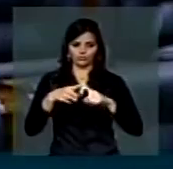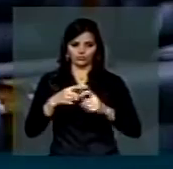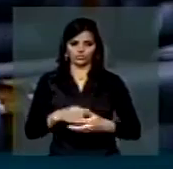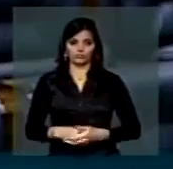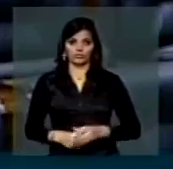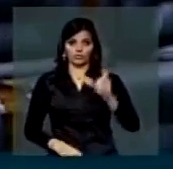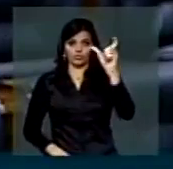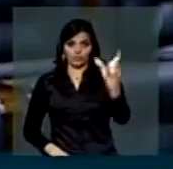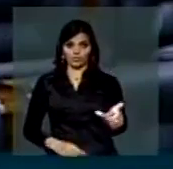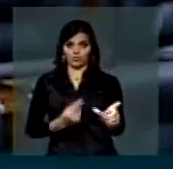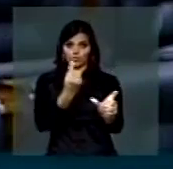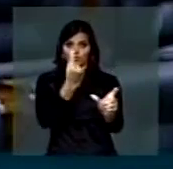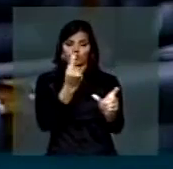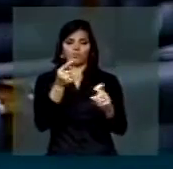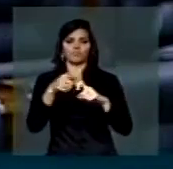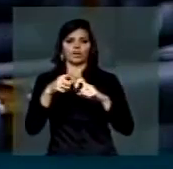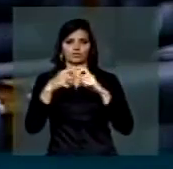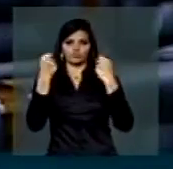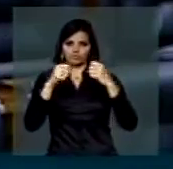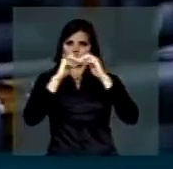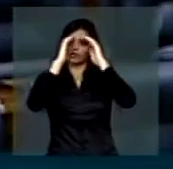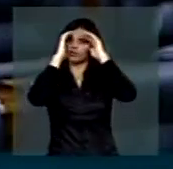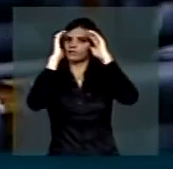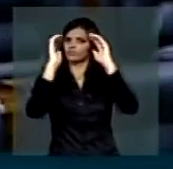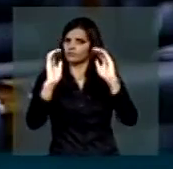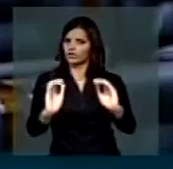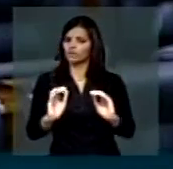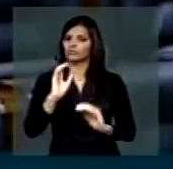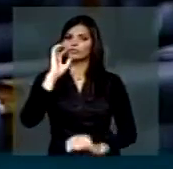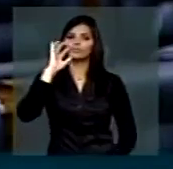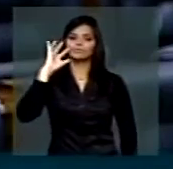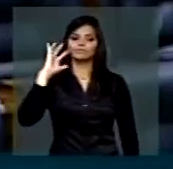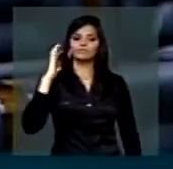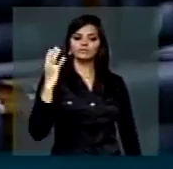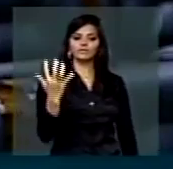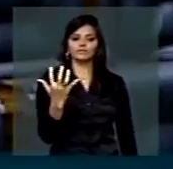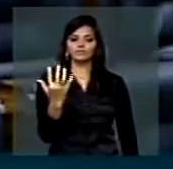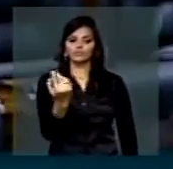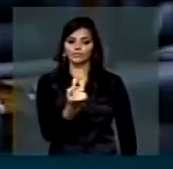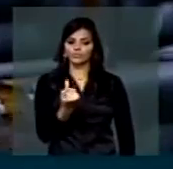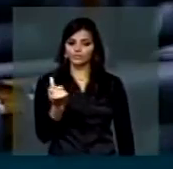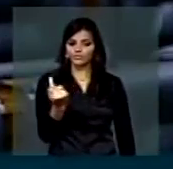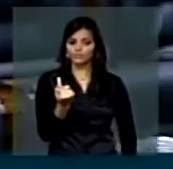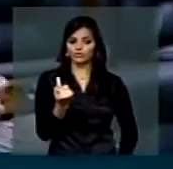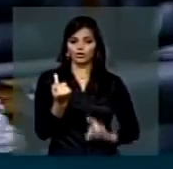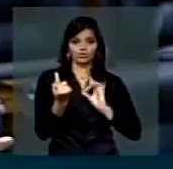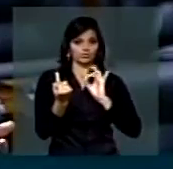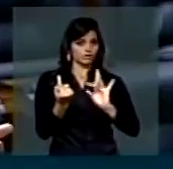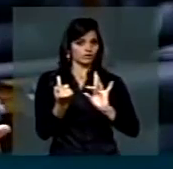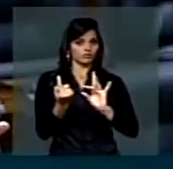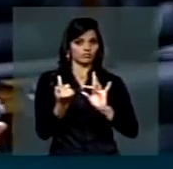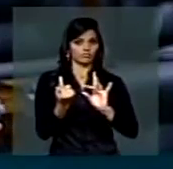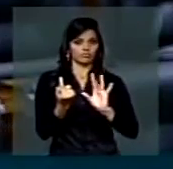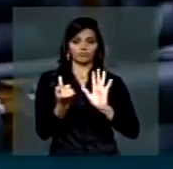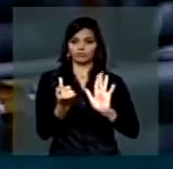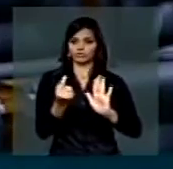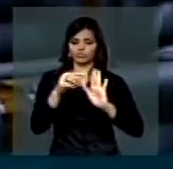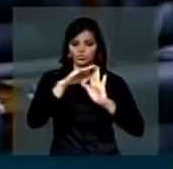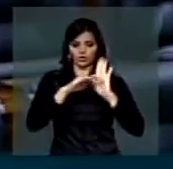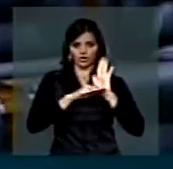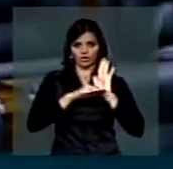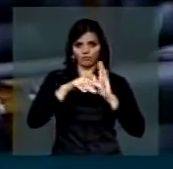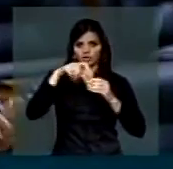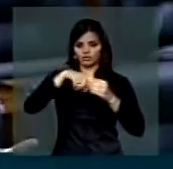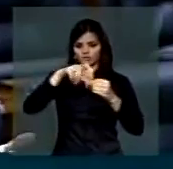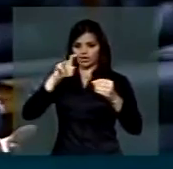uma médica que merece todo o nosso respeito toma uma decisão de caráter individual de se afastar deste programa